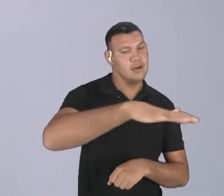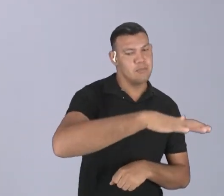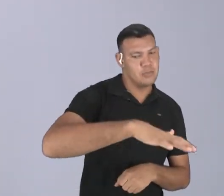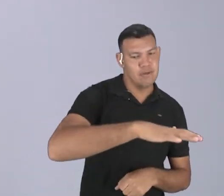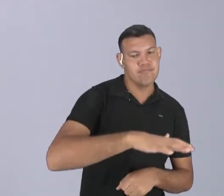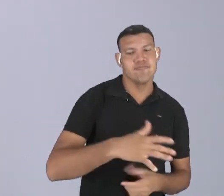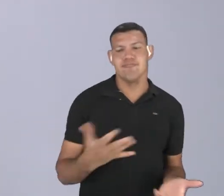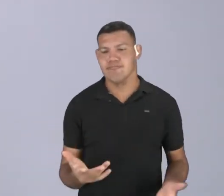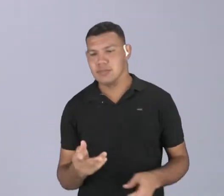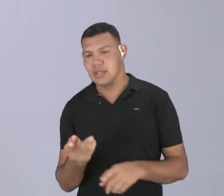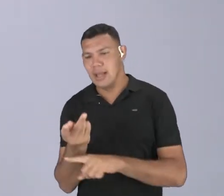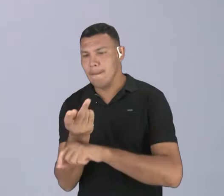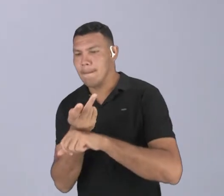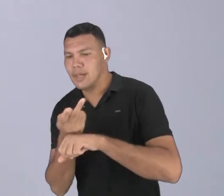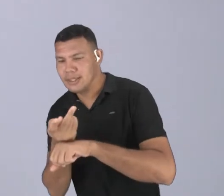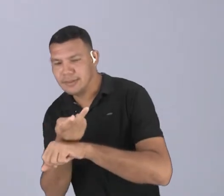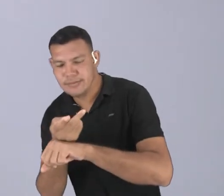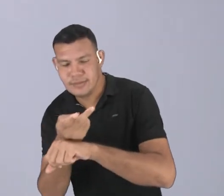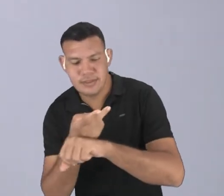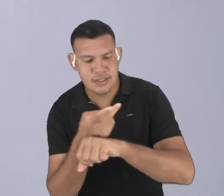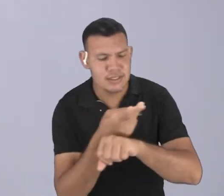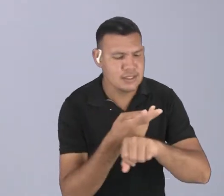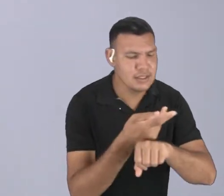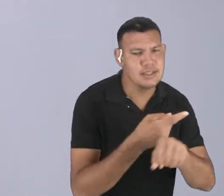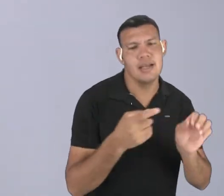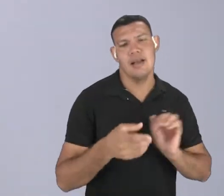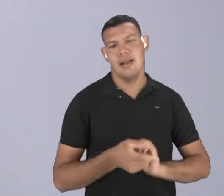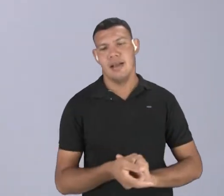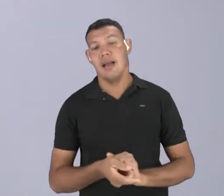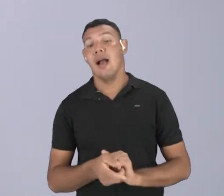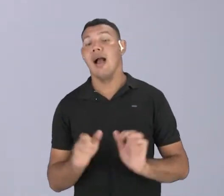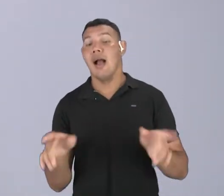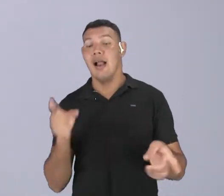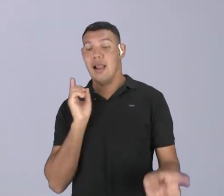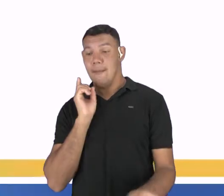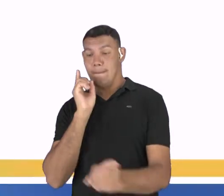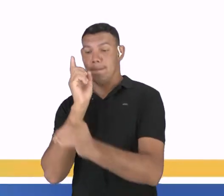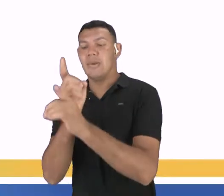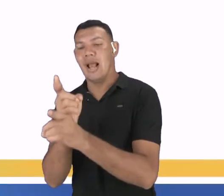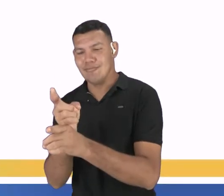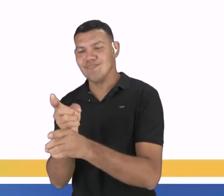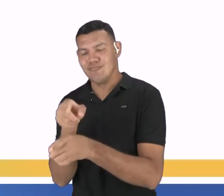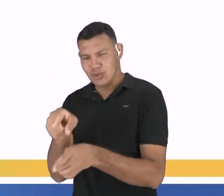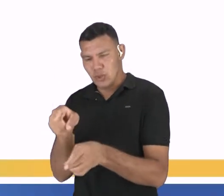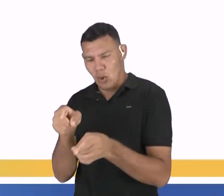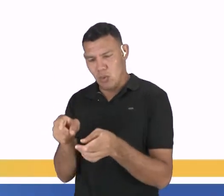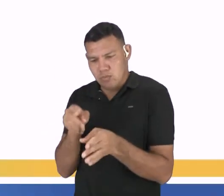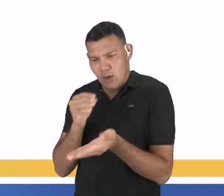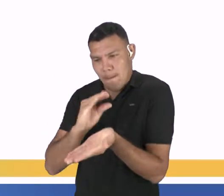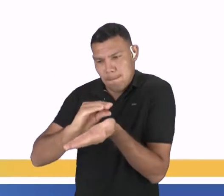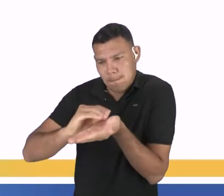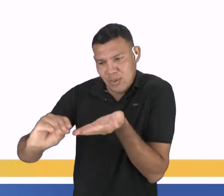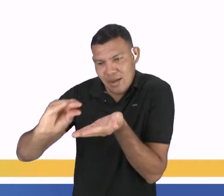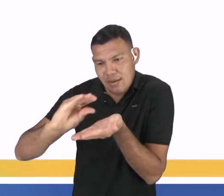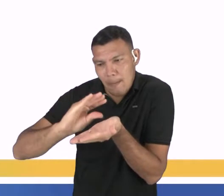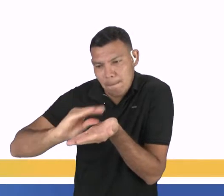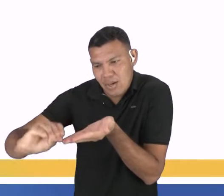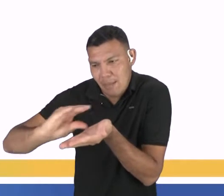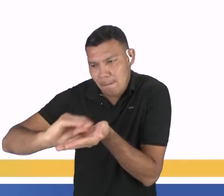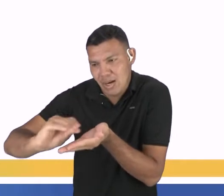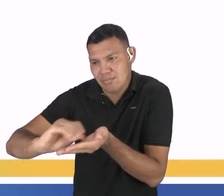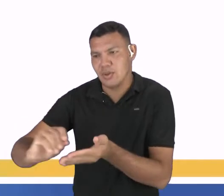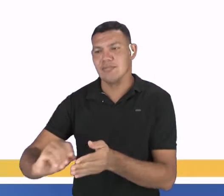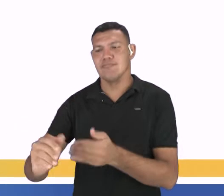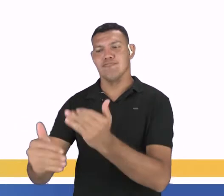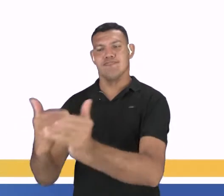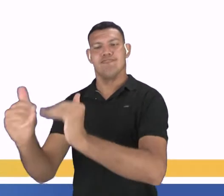novas terras, imperar sobre elas e a partir daí investir. E conquistar regiões que pudessem